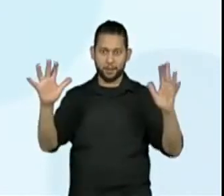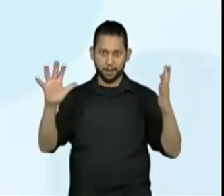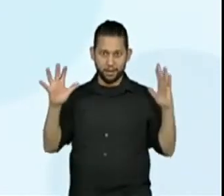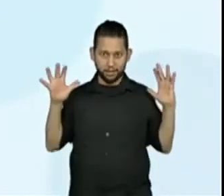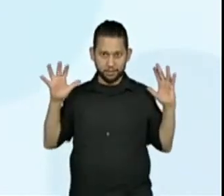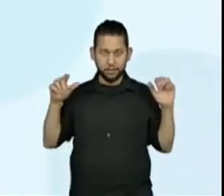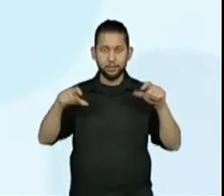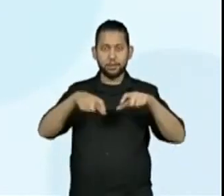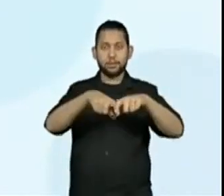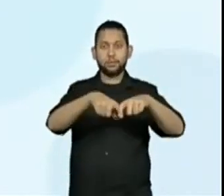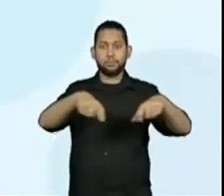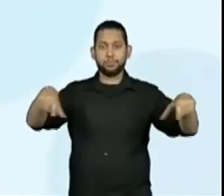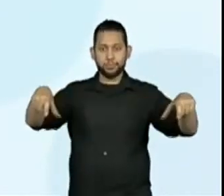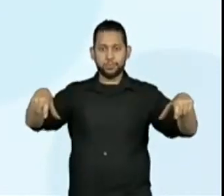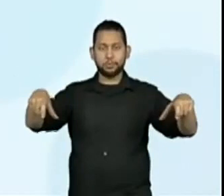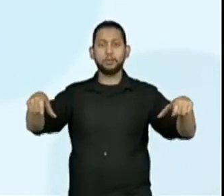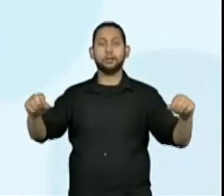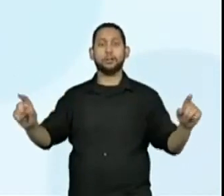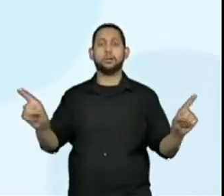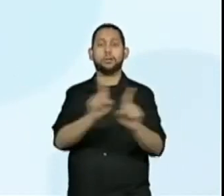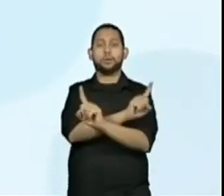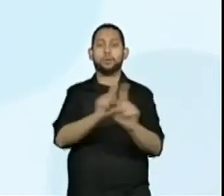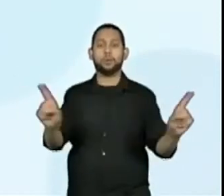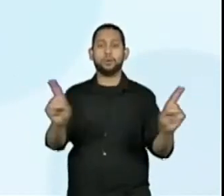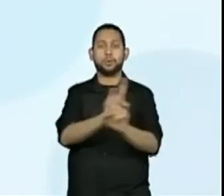a fauna.